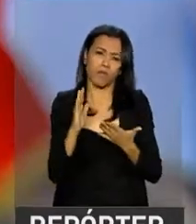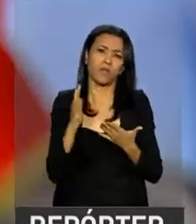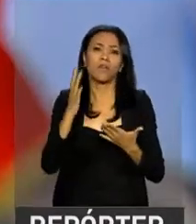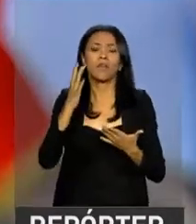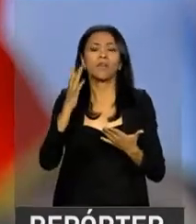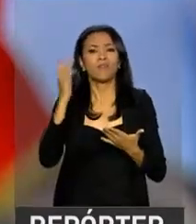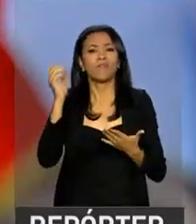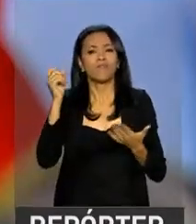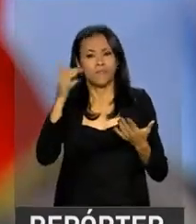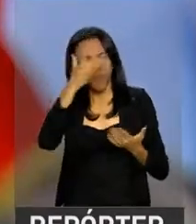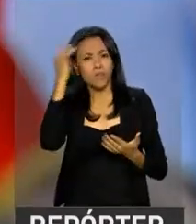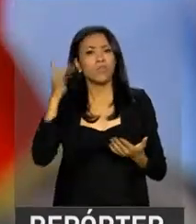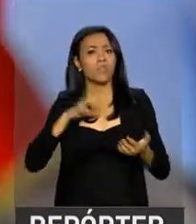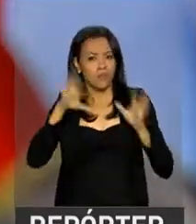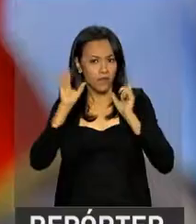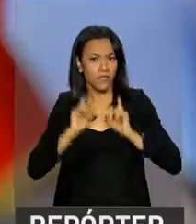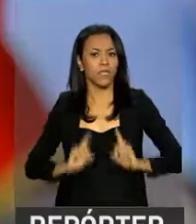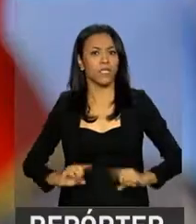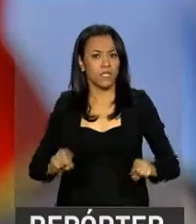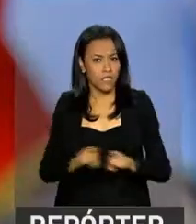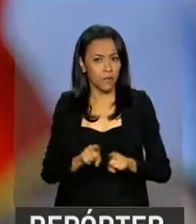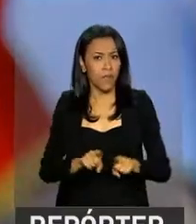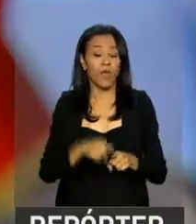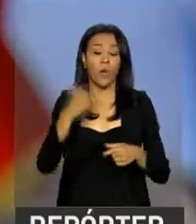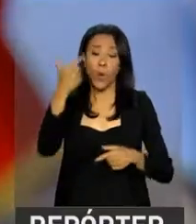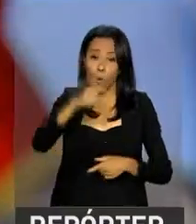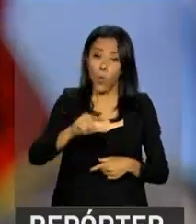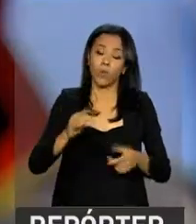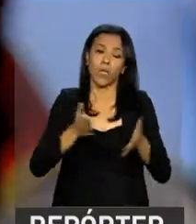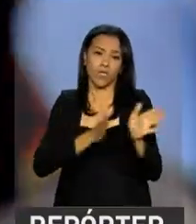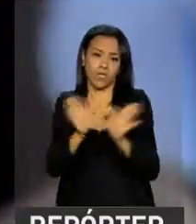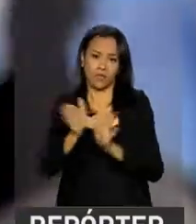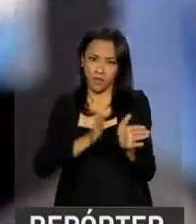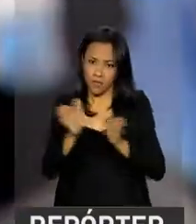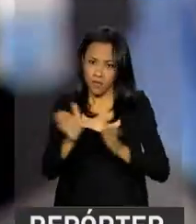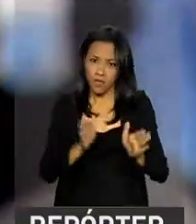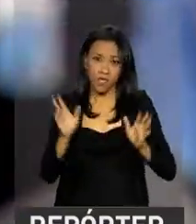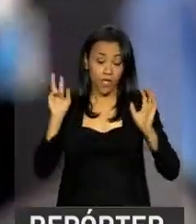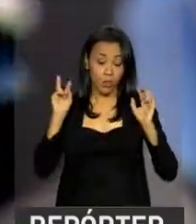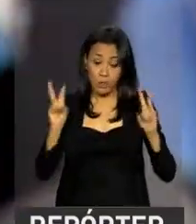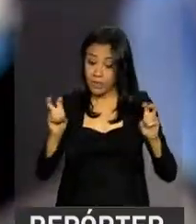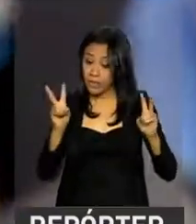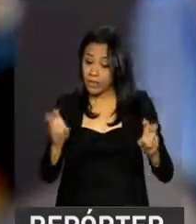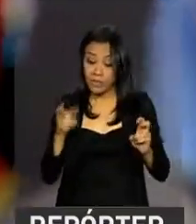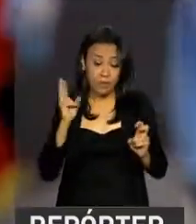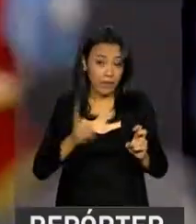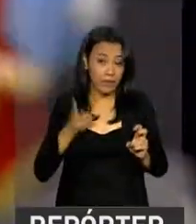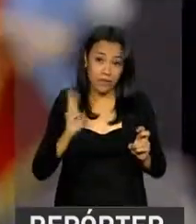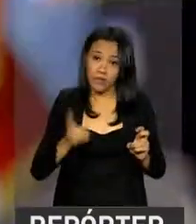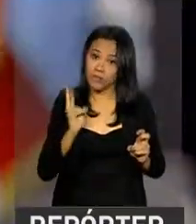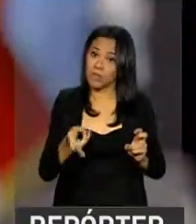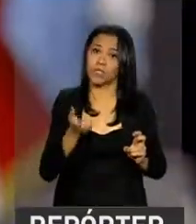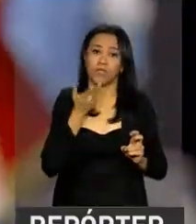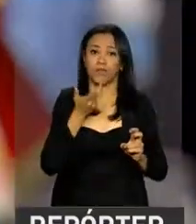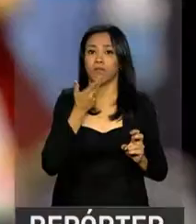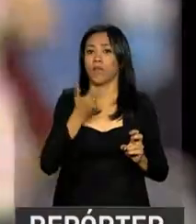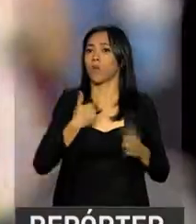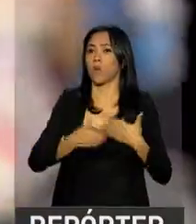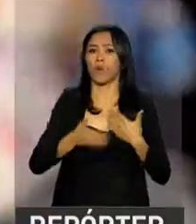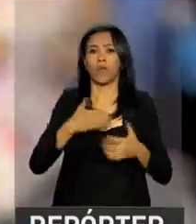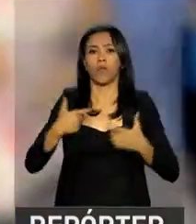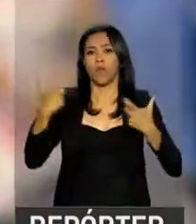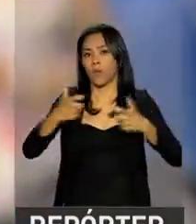deficiência a lei de acessibilidade tem sido uma temática nossa diária de ar em todos os espaços que nós